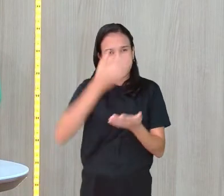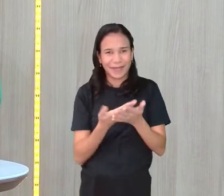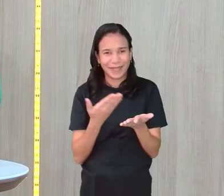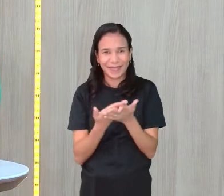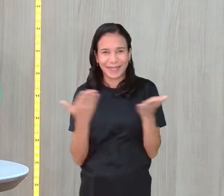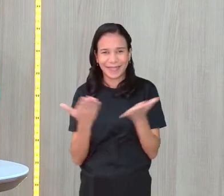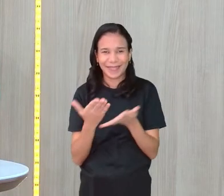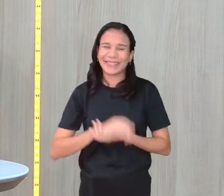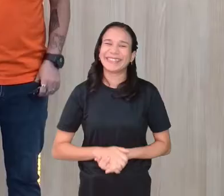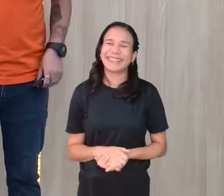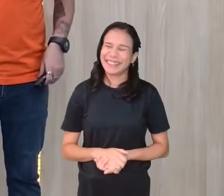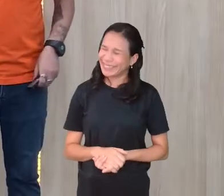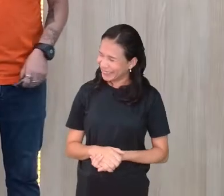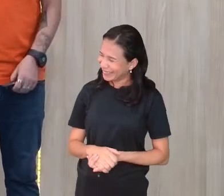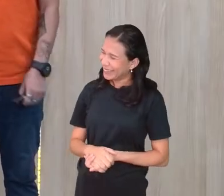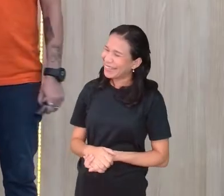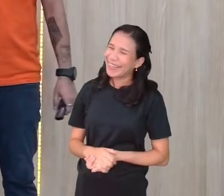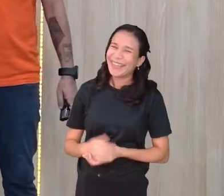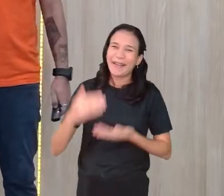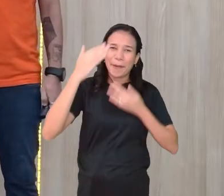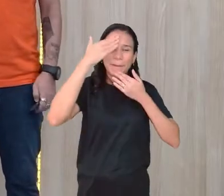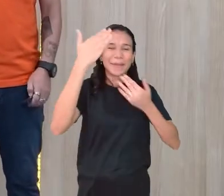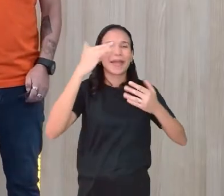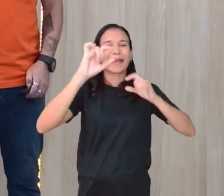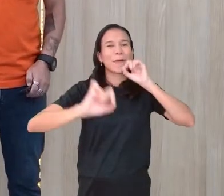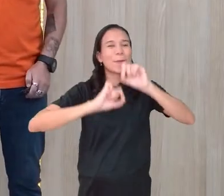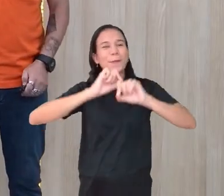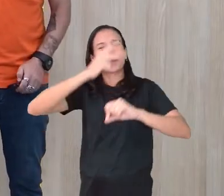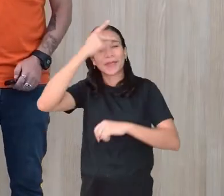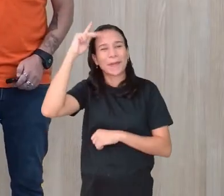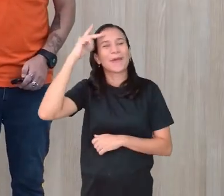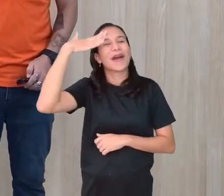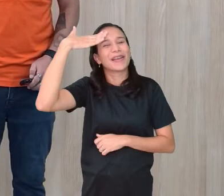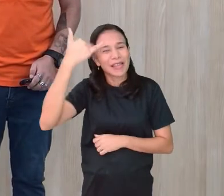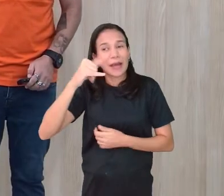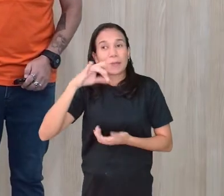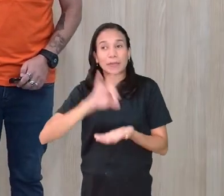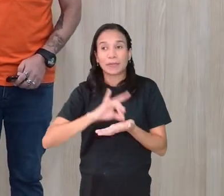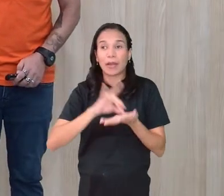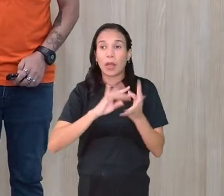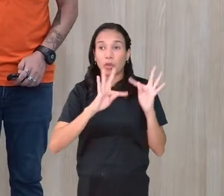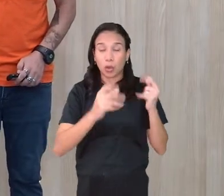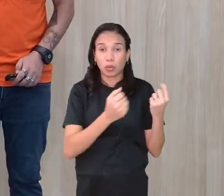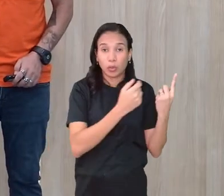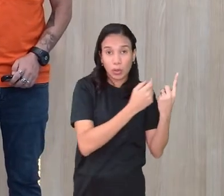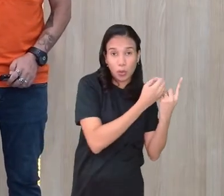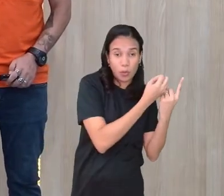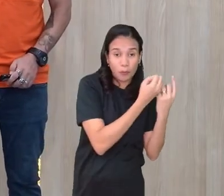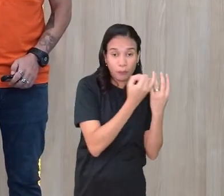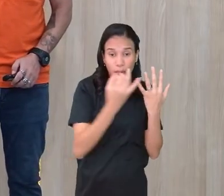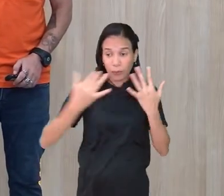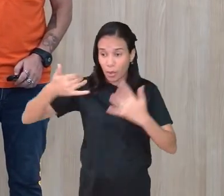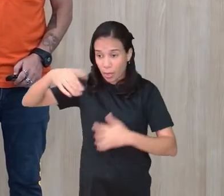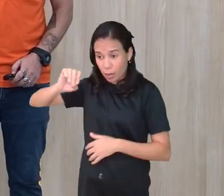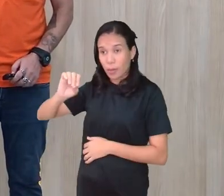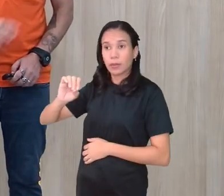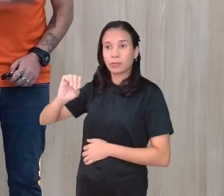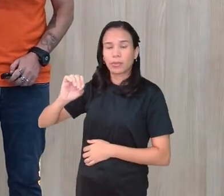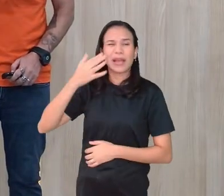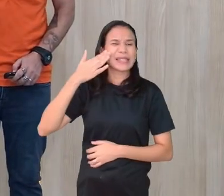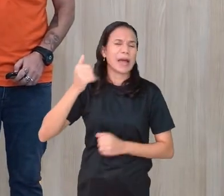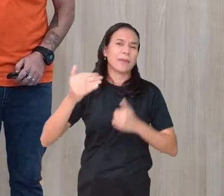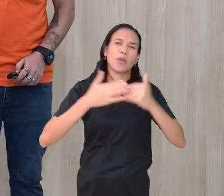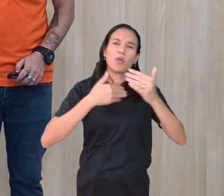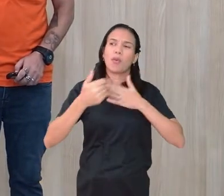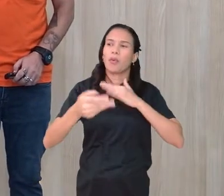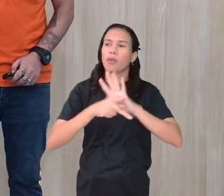tá, Tiago? Valeu, Nádia. E como eu disse, né? Ou seja, se você sabe as tabuadas de 1 até a tabuada de 10, tu sabe